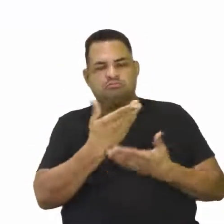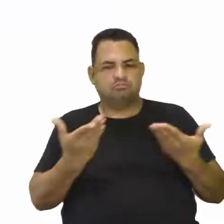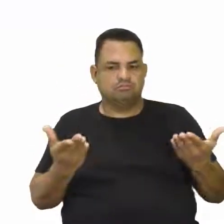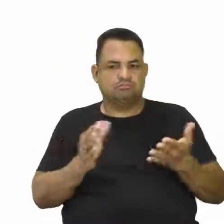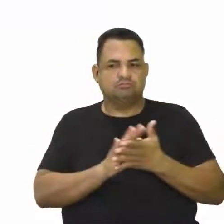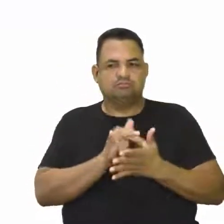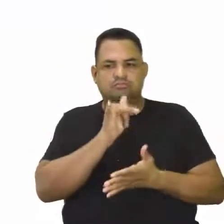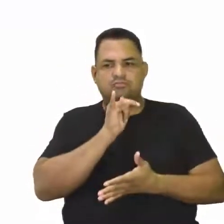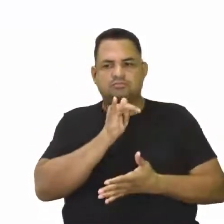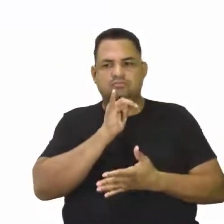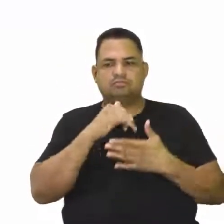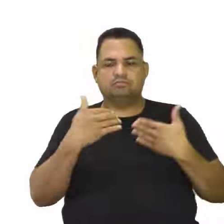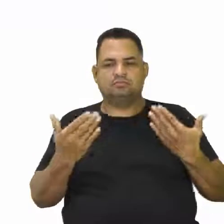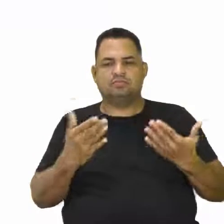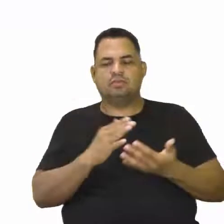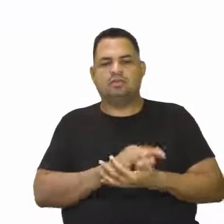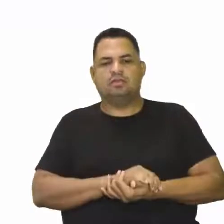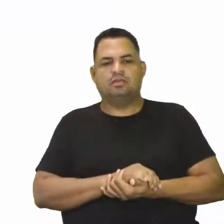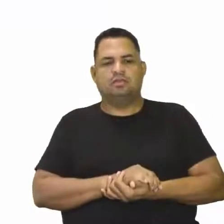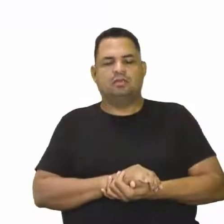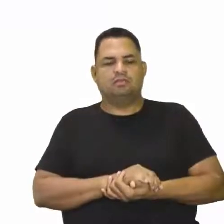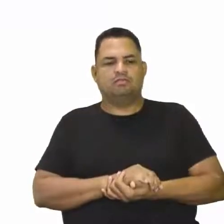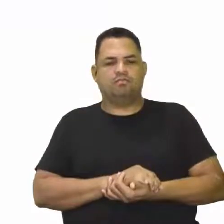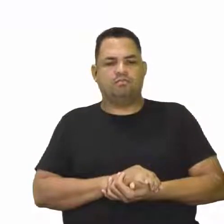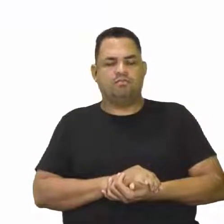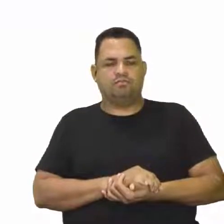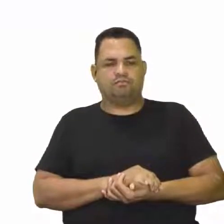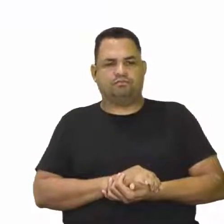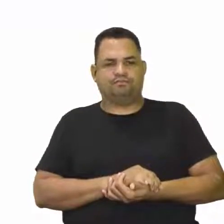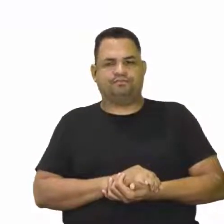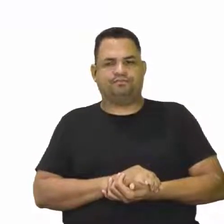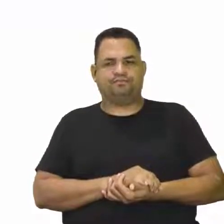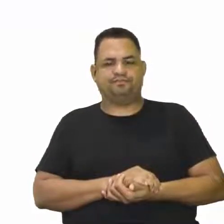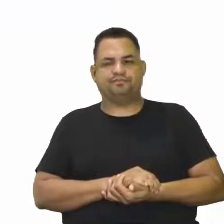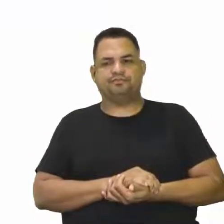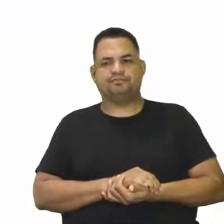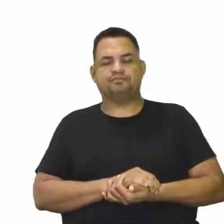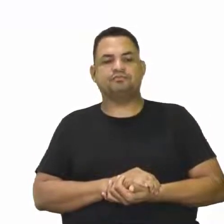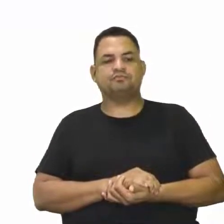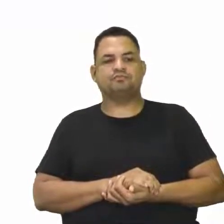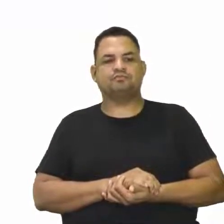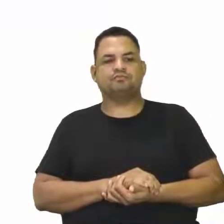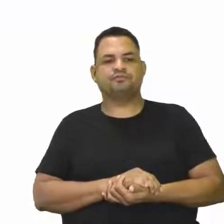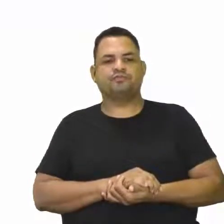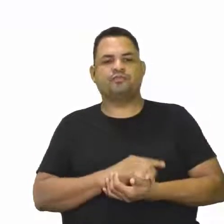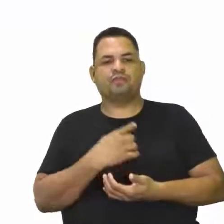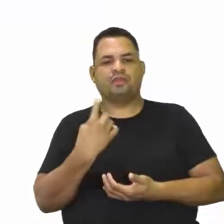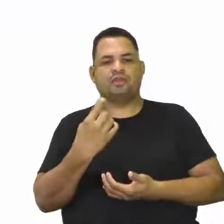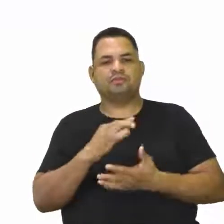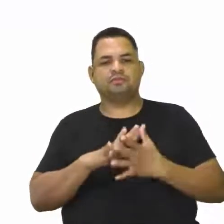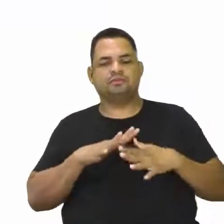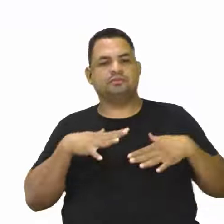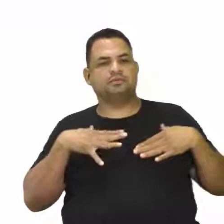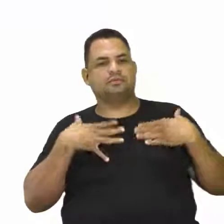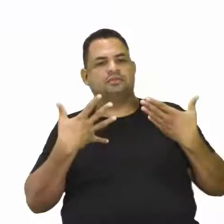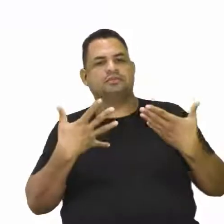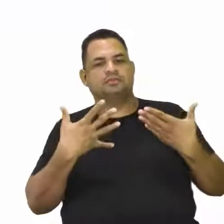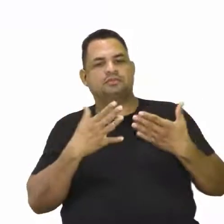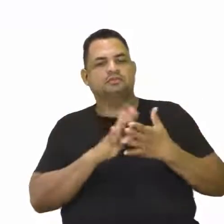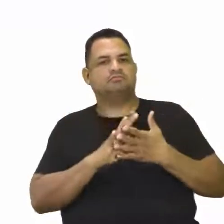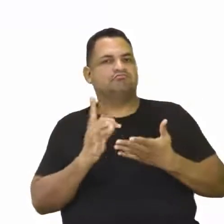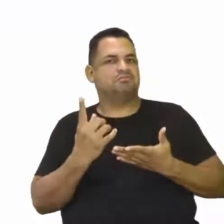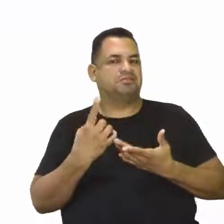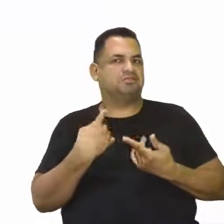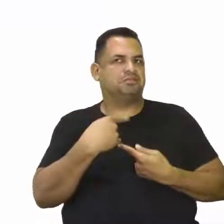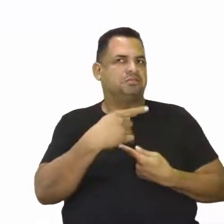por exemplo, não é? Estávamos entre ir à la fiesta e não ir. Estávamos entre ir à festa e não